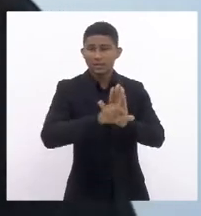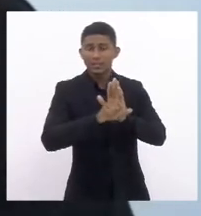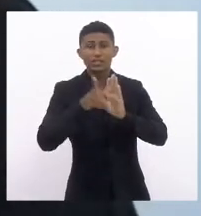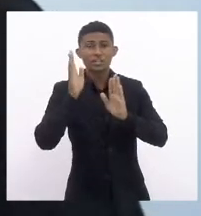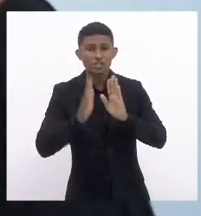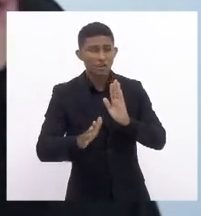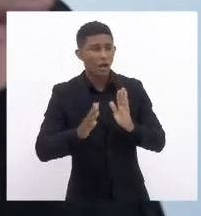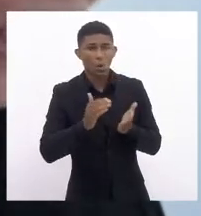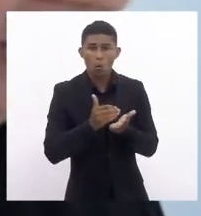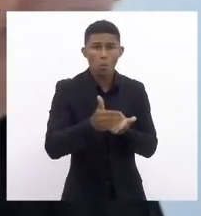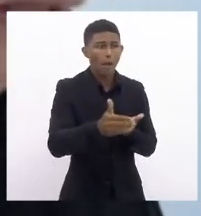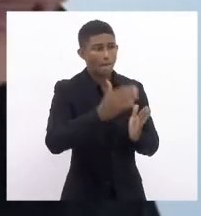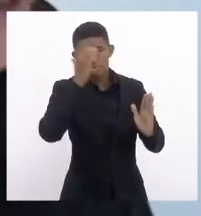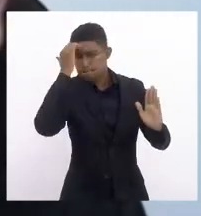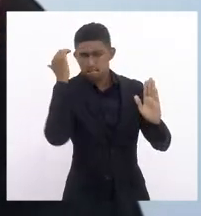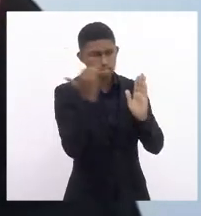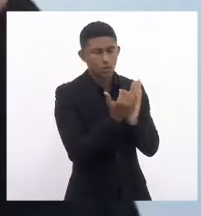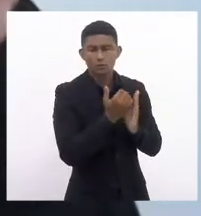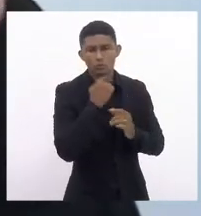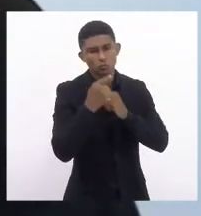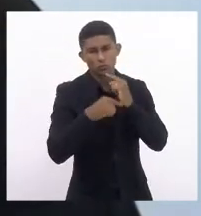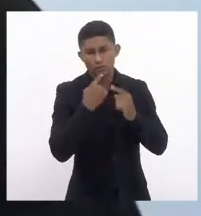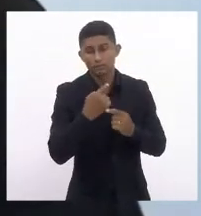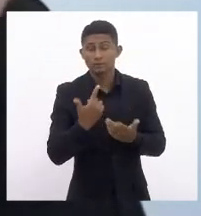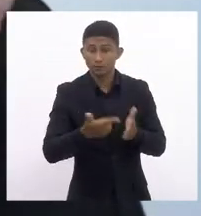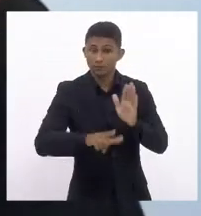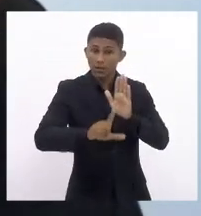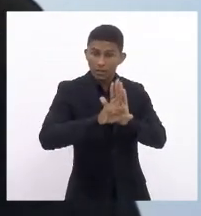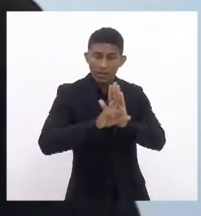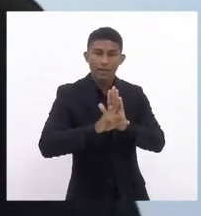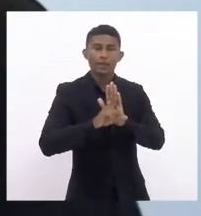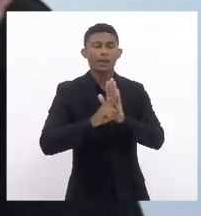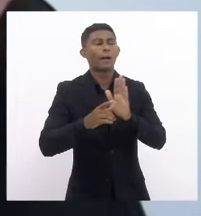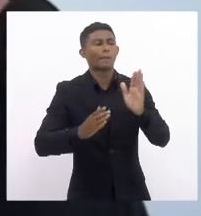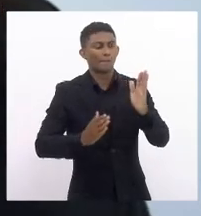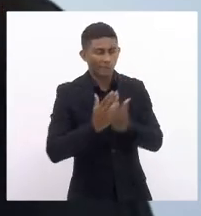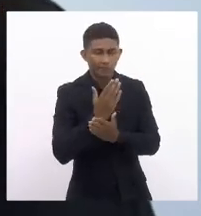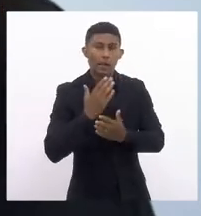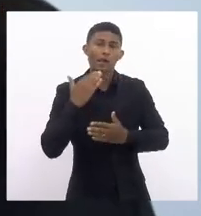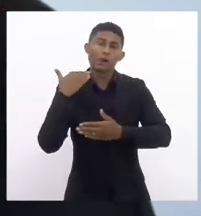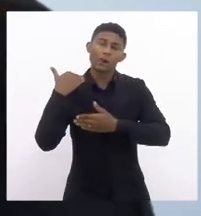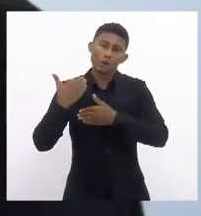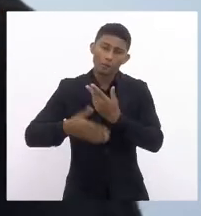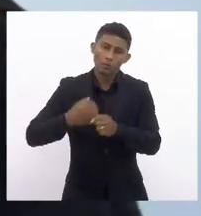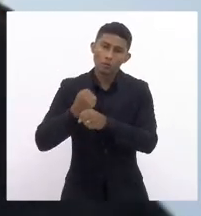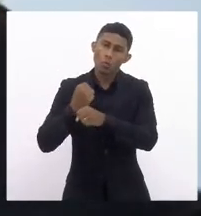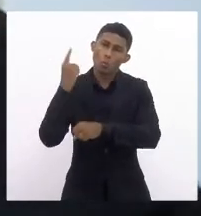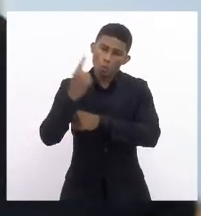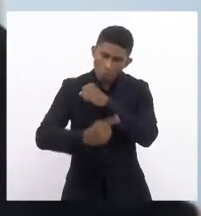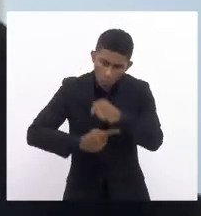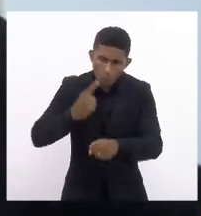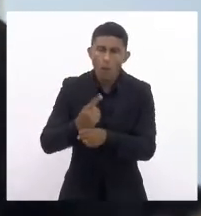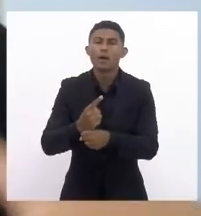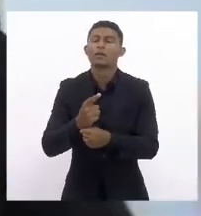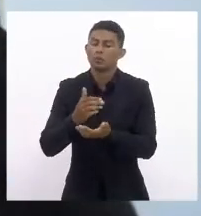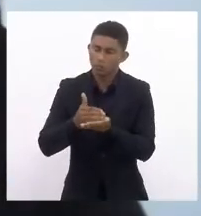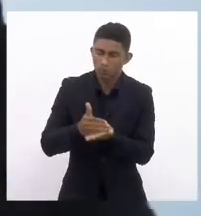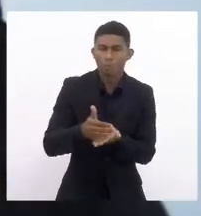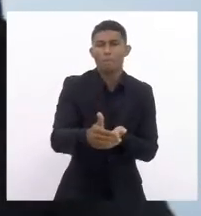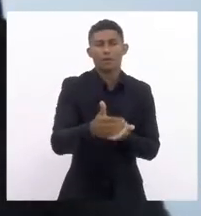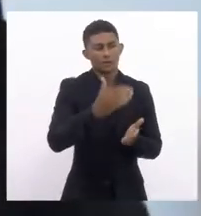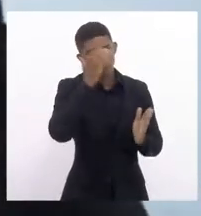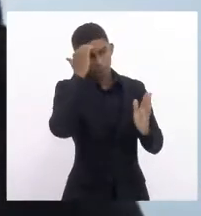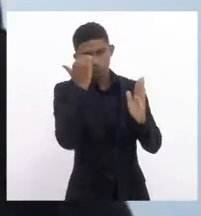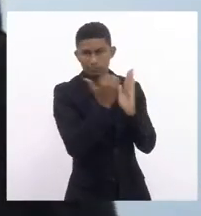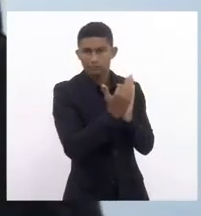lei. Então, esta lei entra em vigor no ano subsequente de sua publicação. Com todo carinho, com